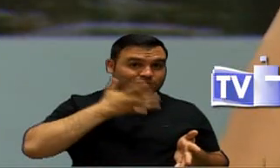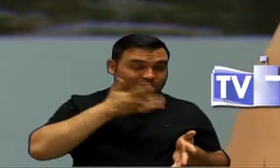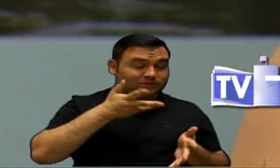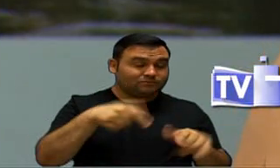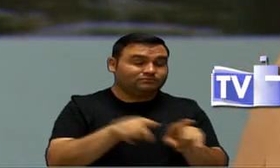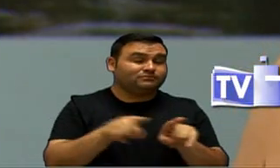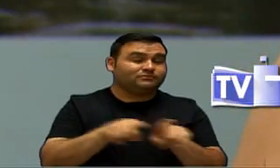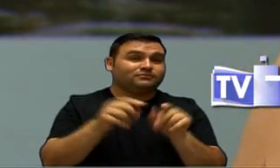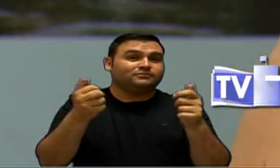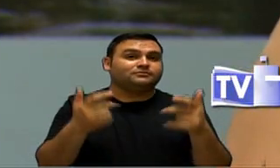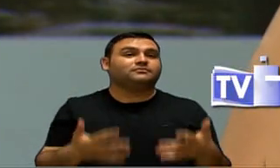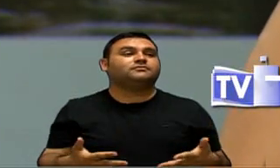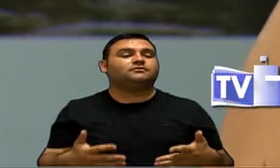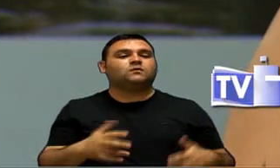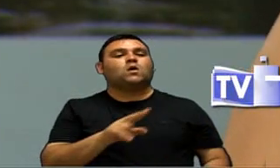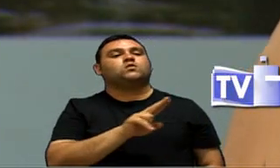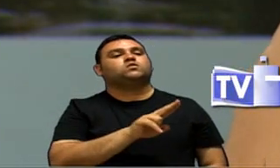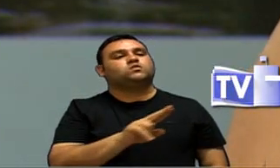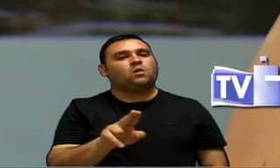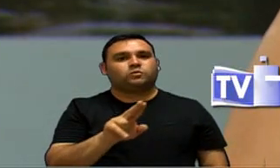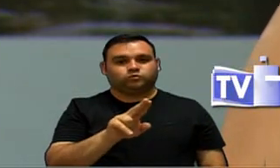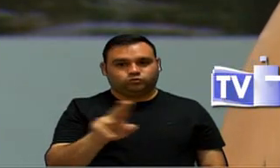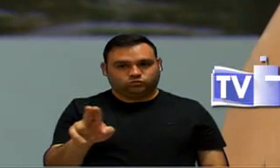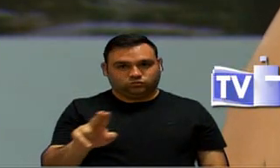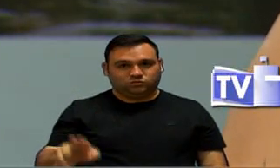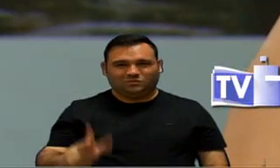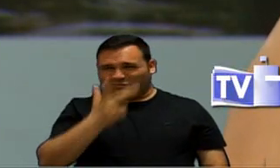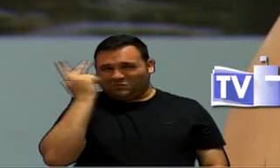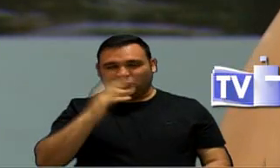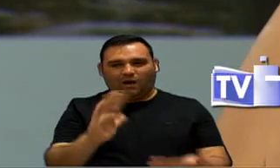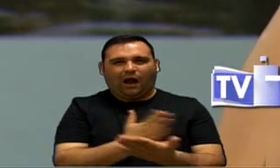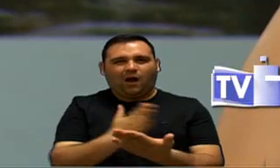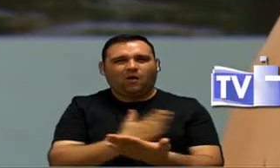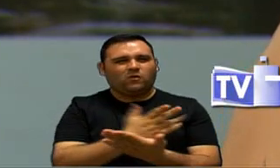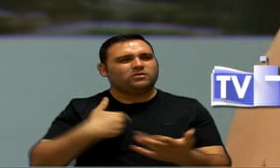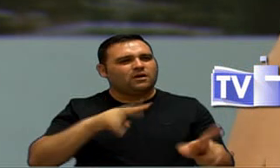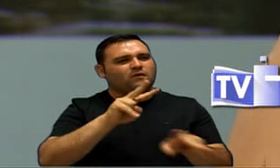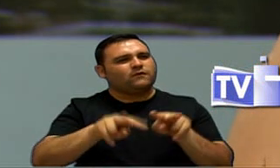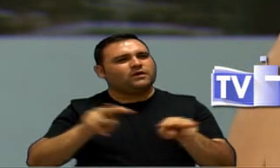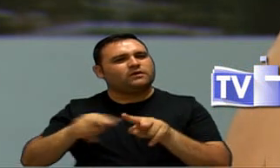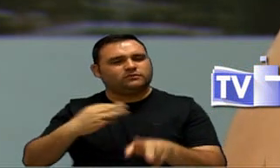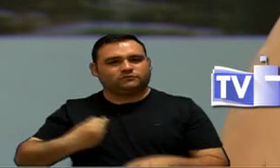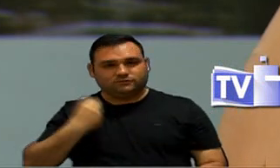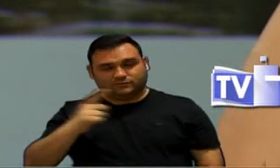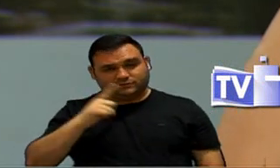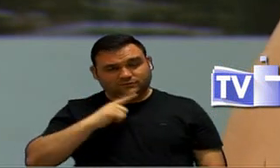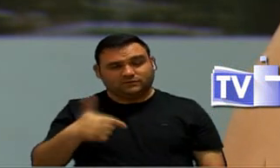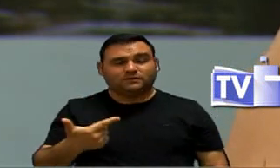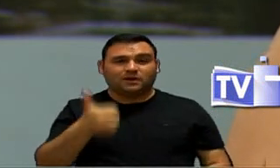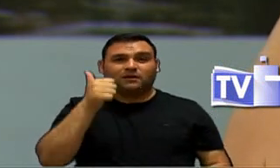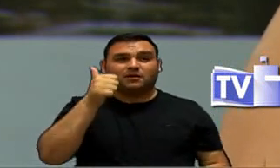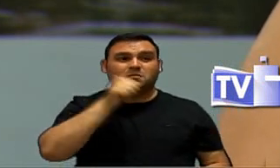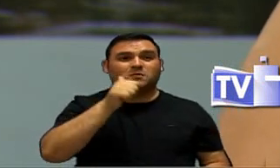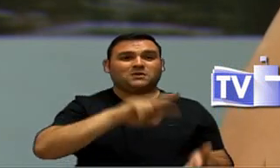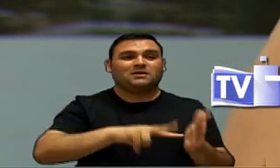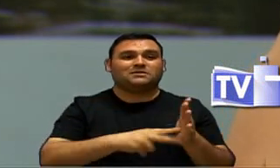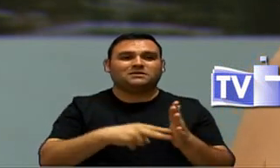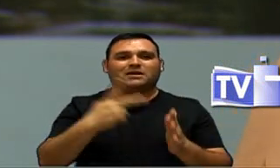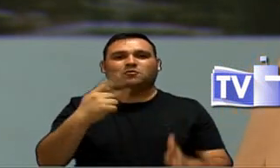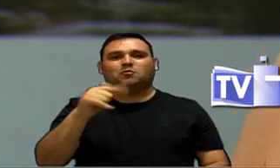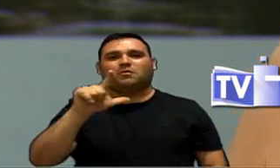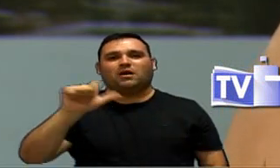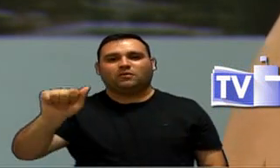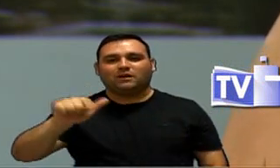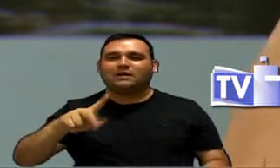dizer... nominar assim algumas pessoas que eu vejo aqui presente, né, as meninas do sindicato, a Paula, que